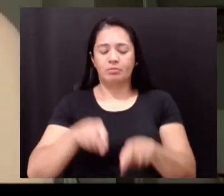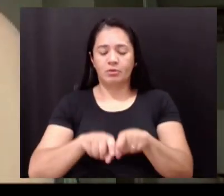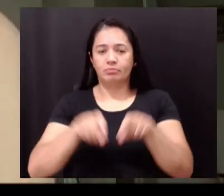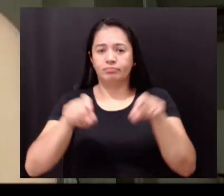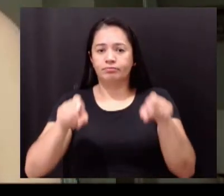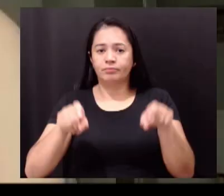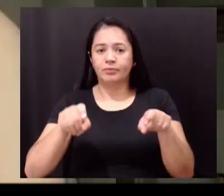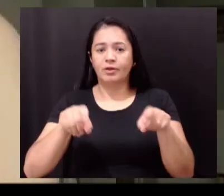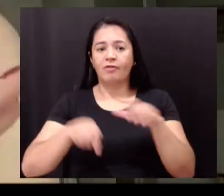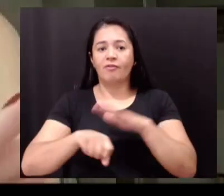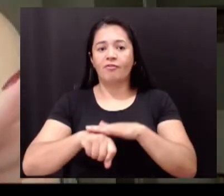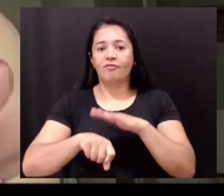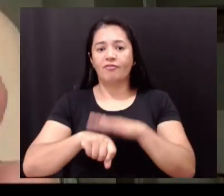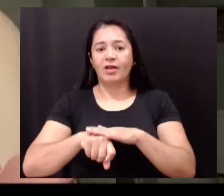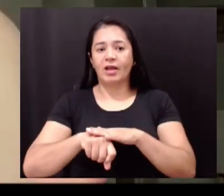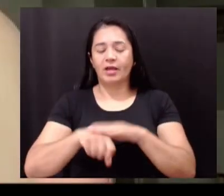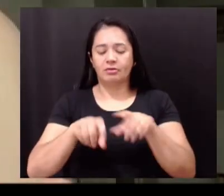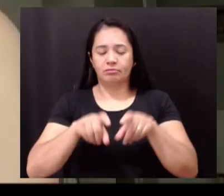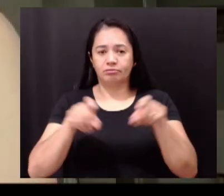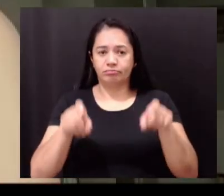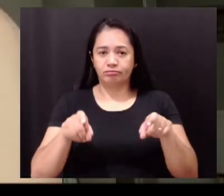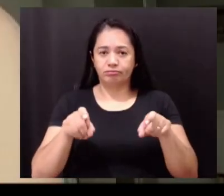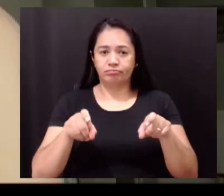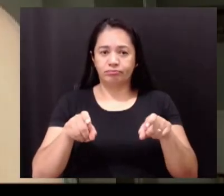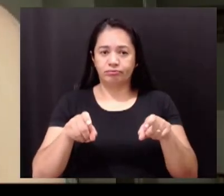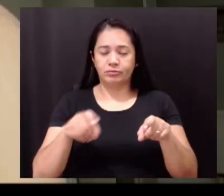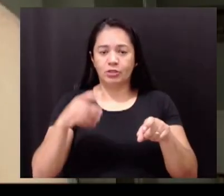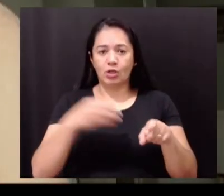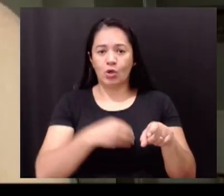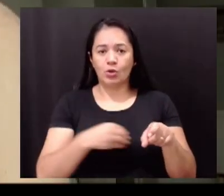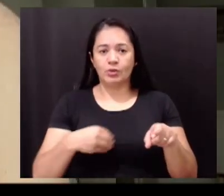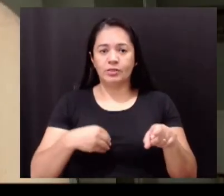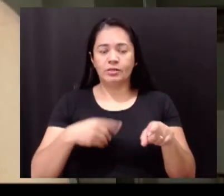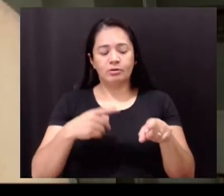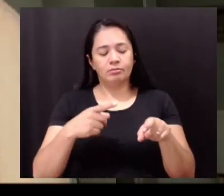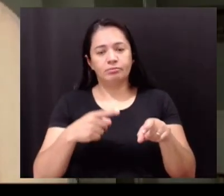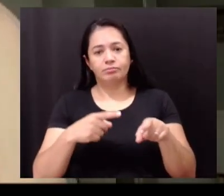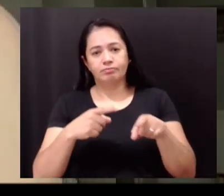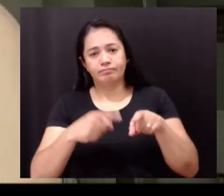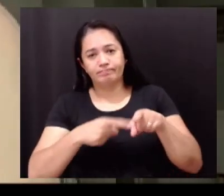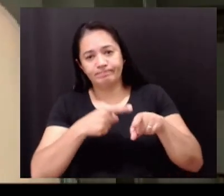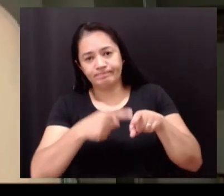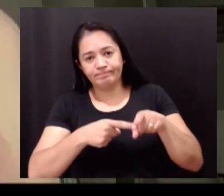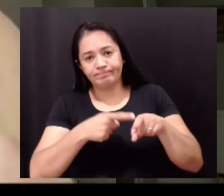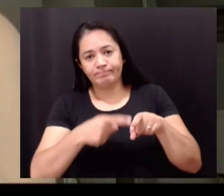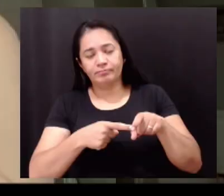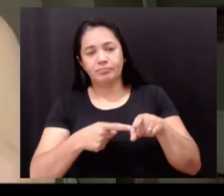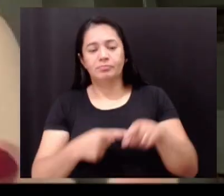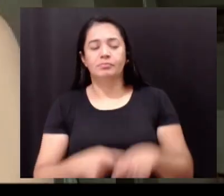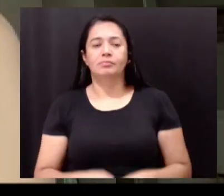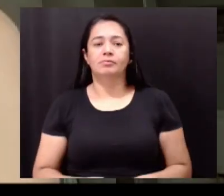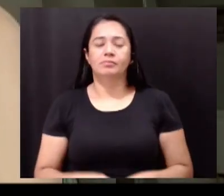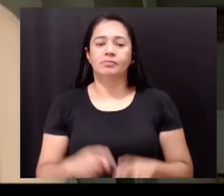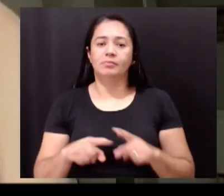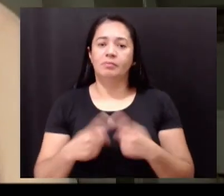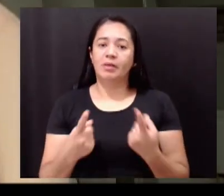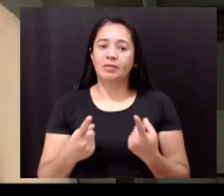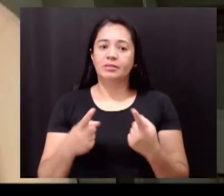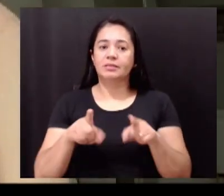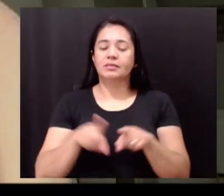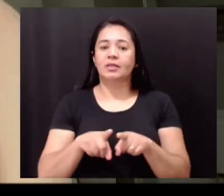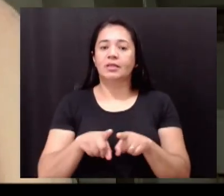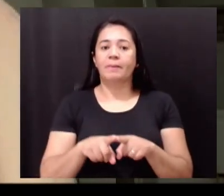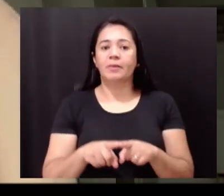Papa Nicolau, que é aquele exame de esfregaço do colo do útero. Ao mesmo tempo, quando não é algo visível